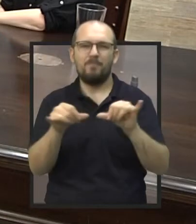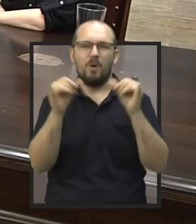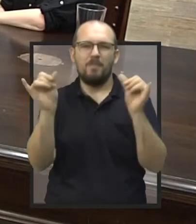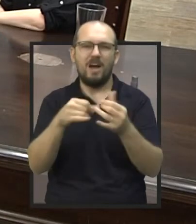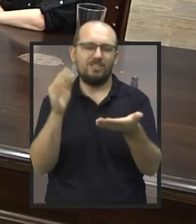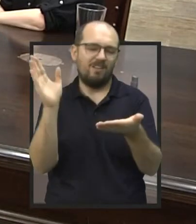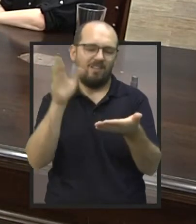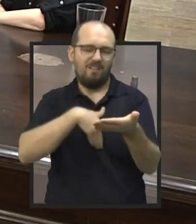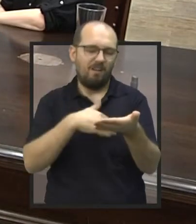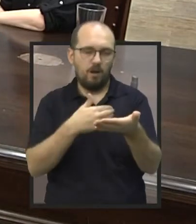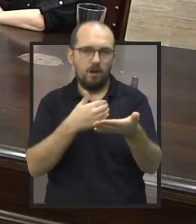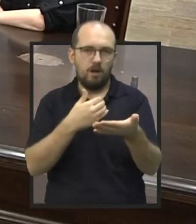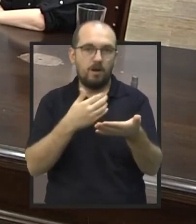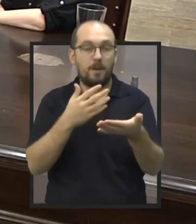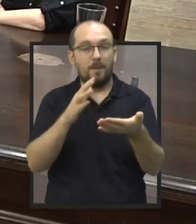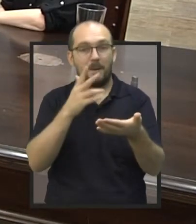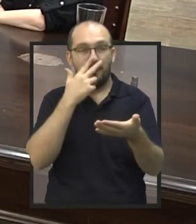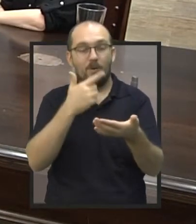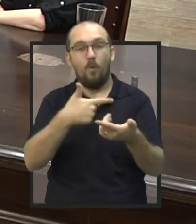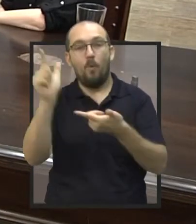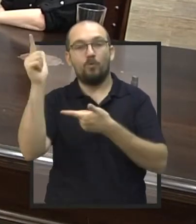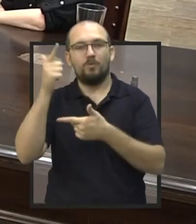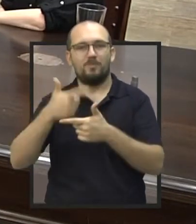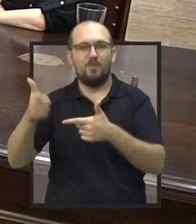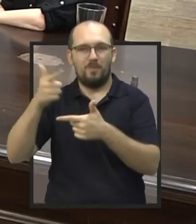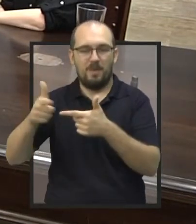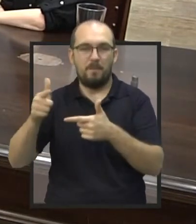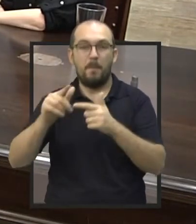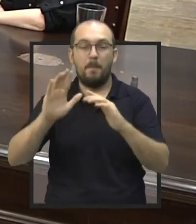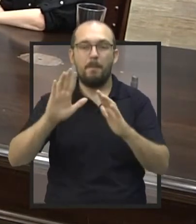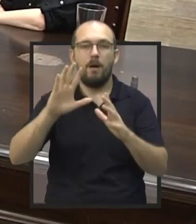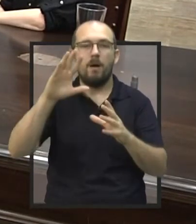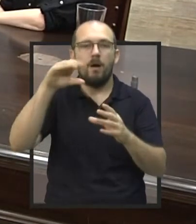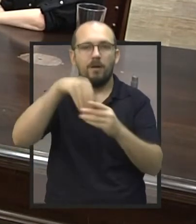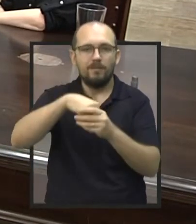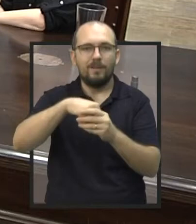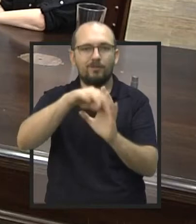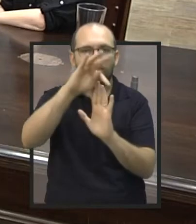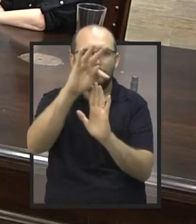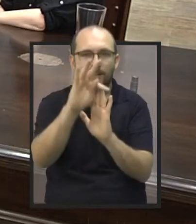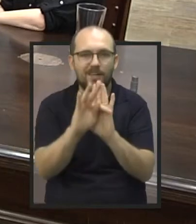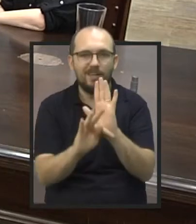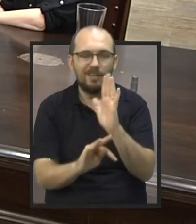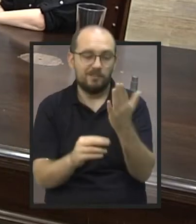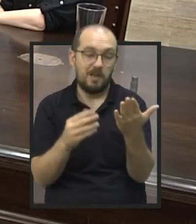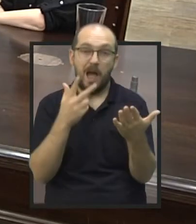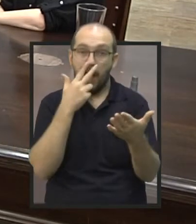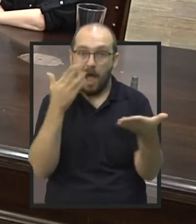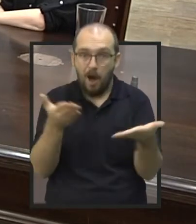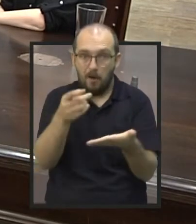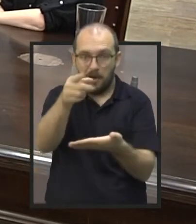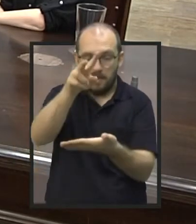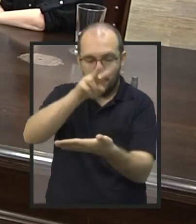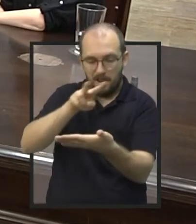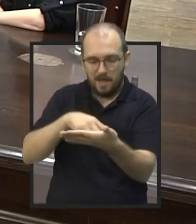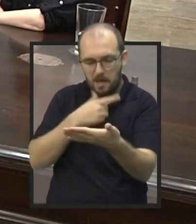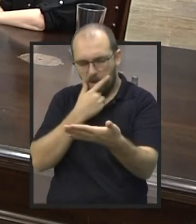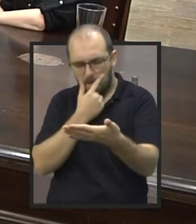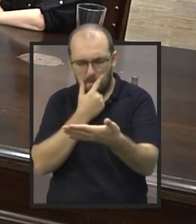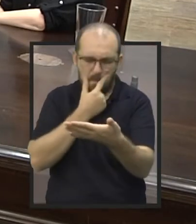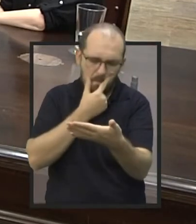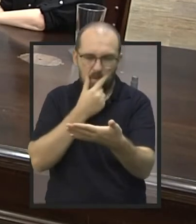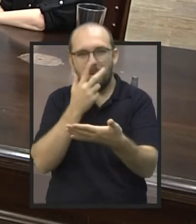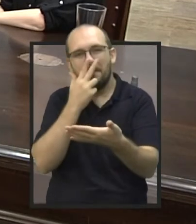né? Mas a minha narrativa acabou mudando um pouco. Isso realmente aconteceu. Eu